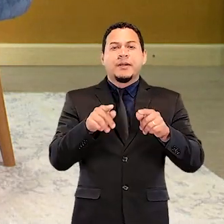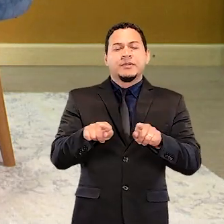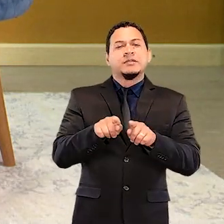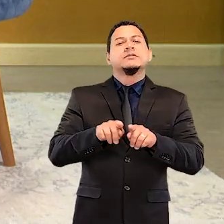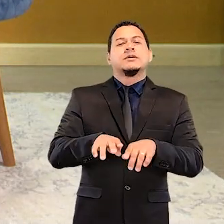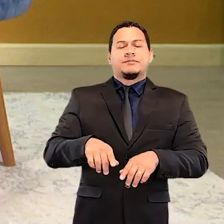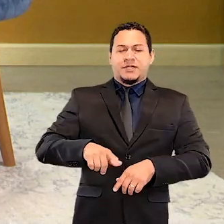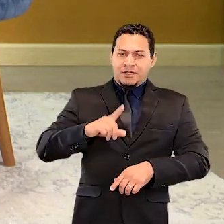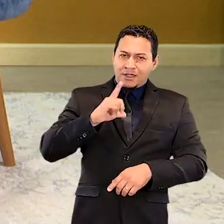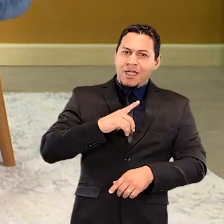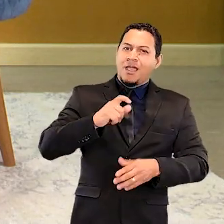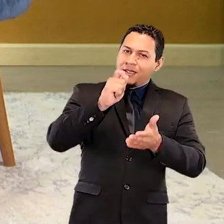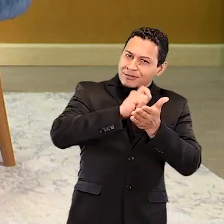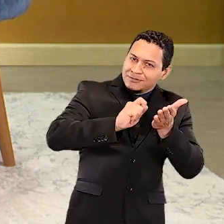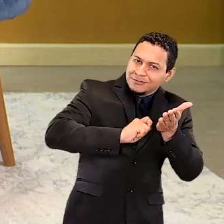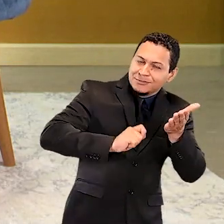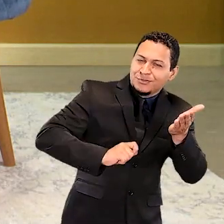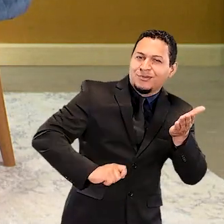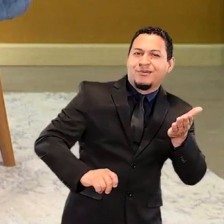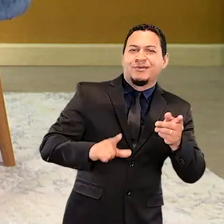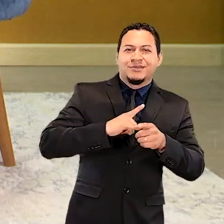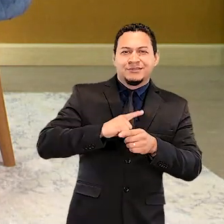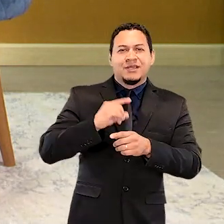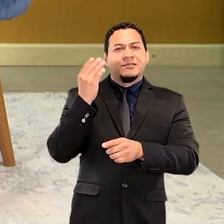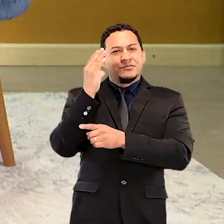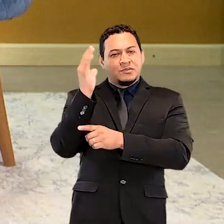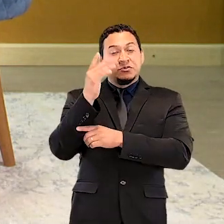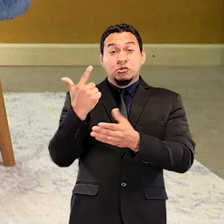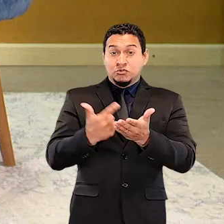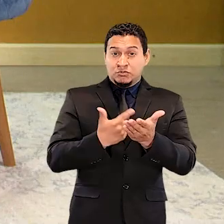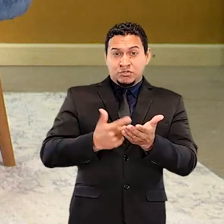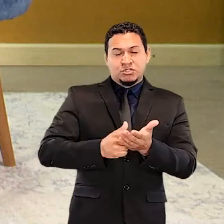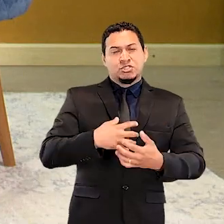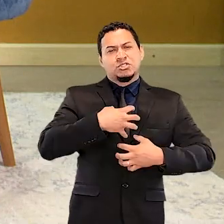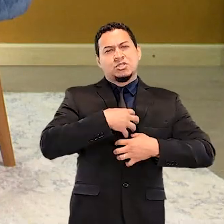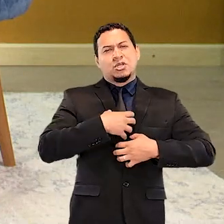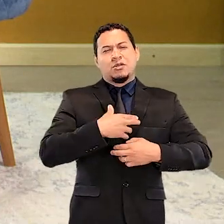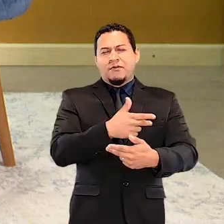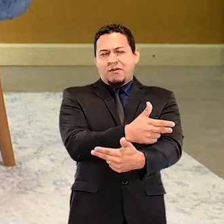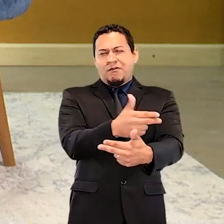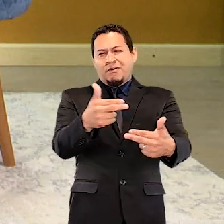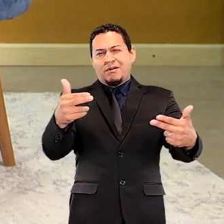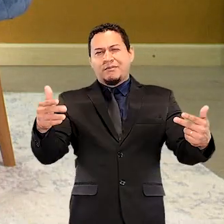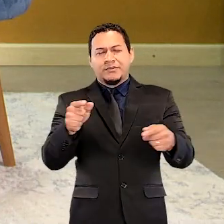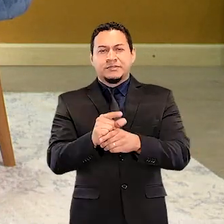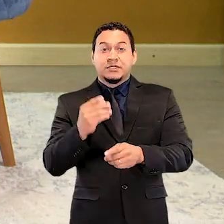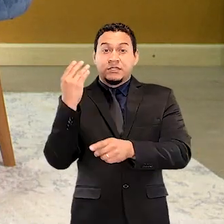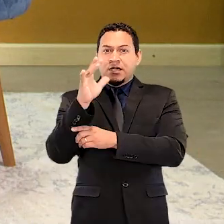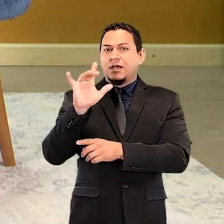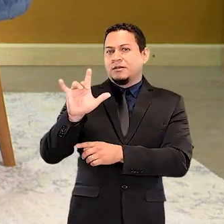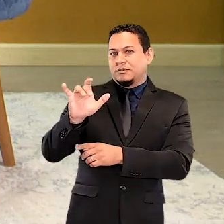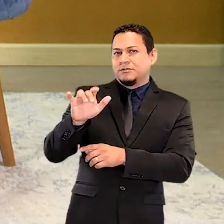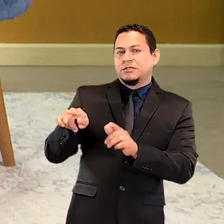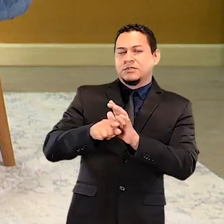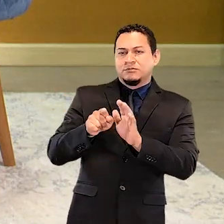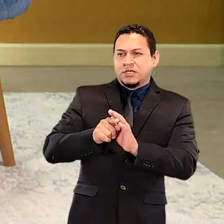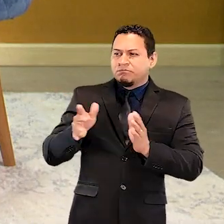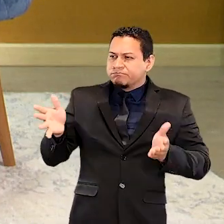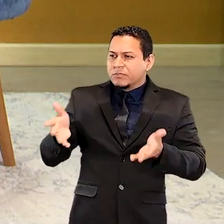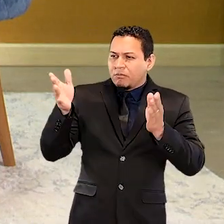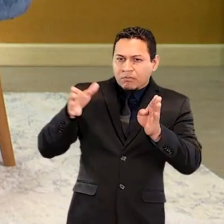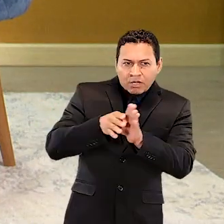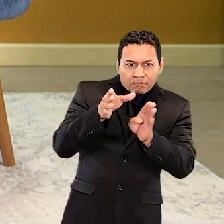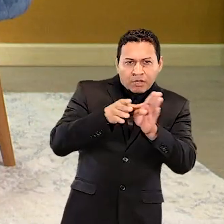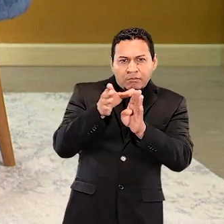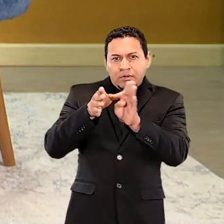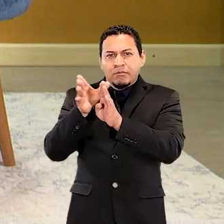ela também é escritora, tem compartilhado esse conhecimento de diferentes formas, está nas redes sociais também tentando levar